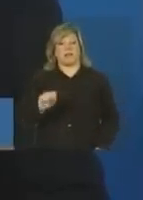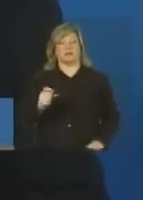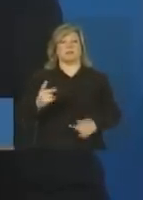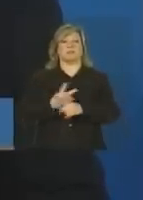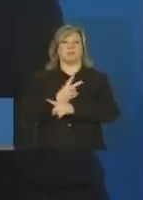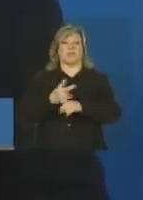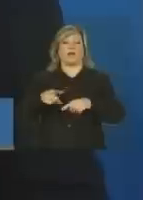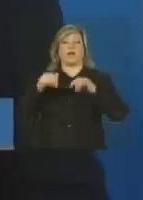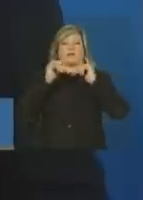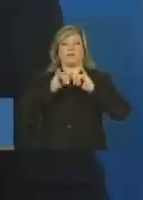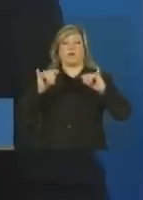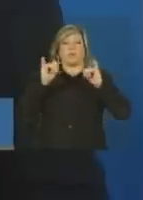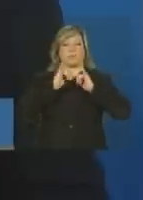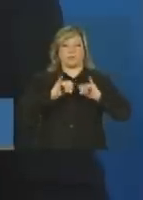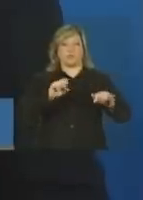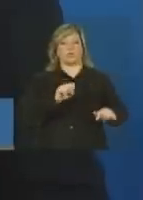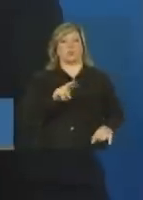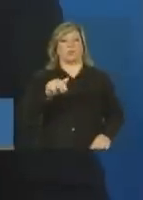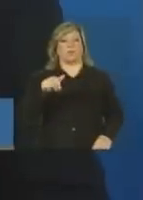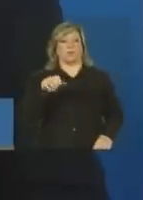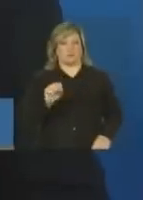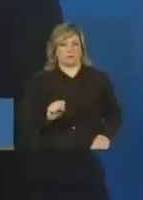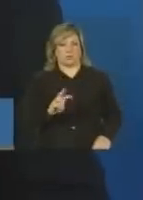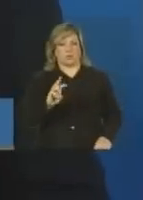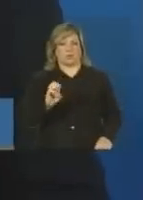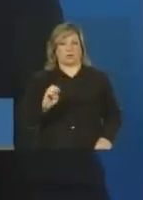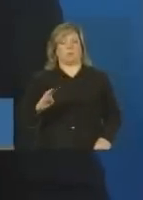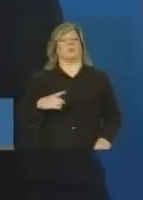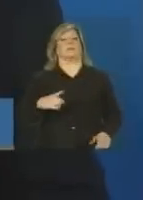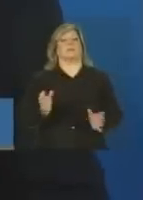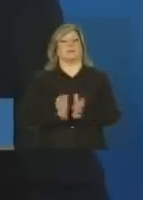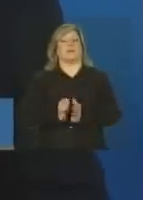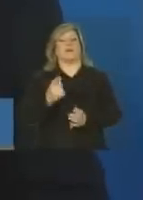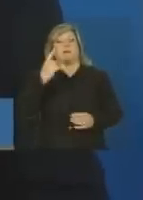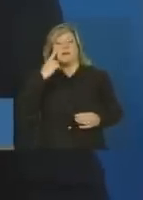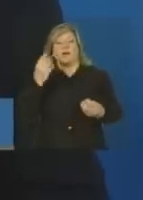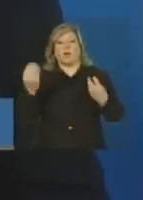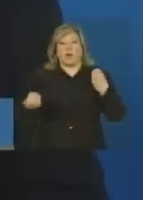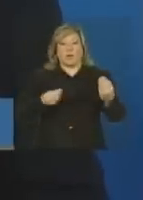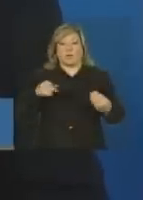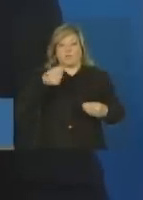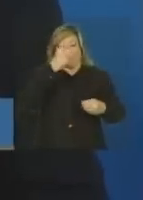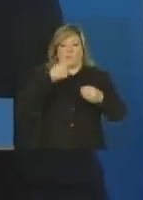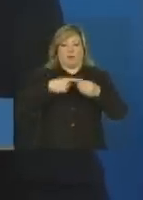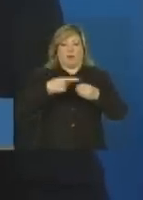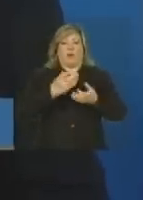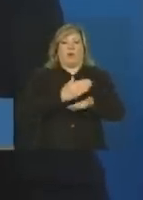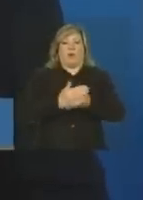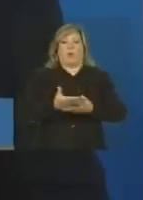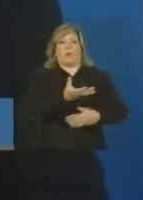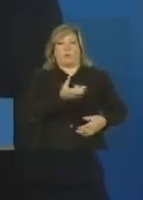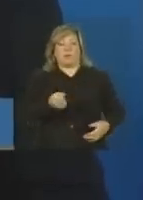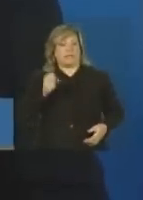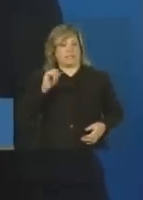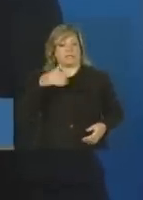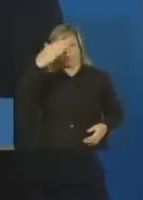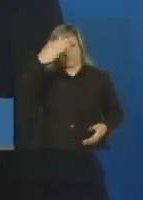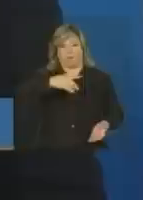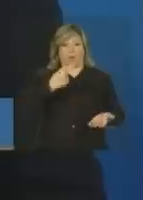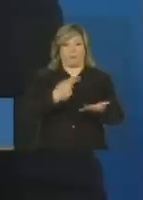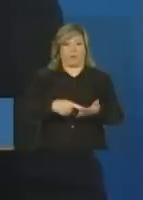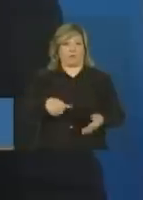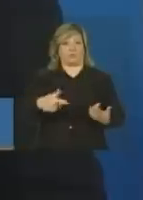Web. Se tiver a informação da comprovação dos gastos, o município passa a receber. Se não tiver,